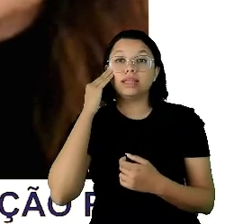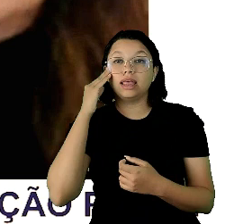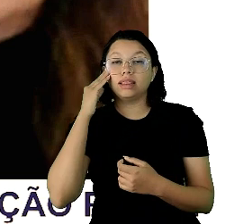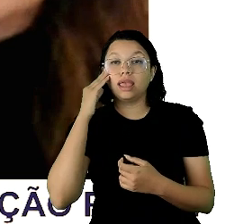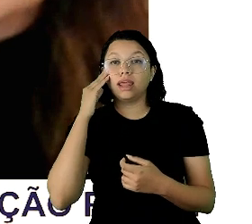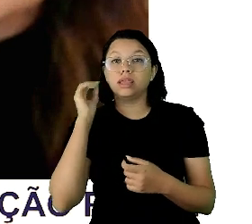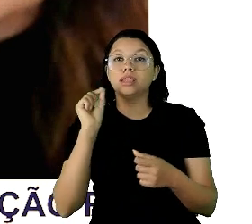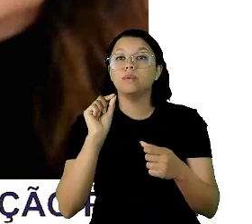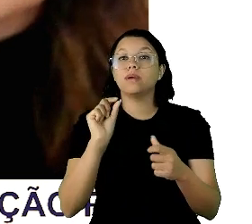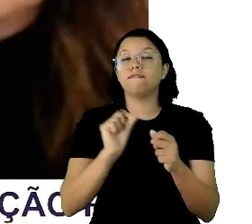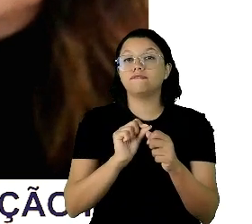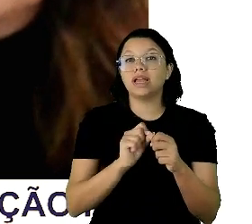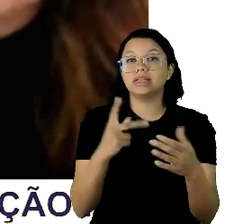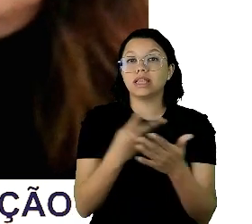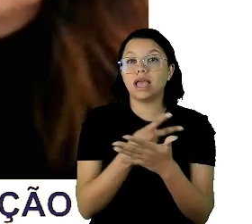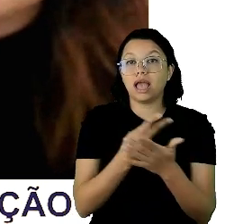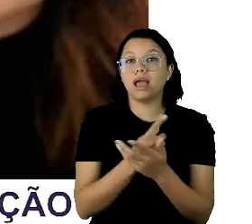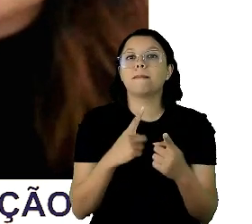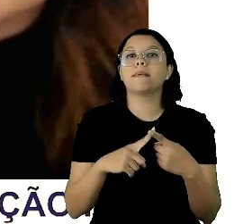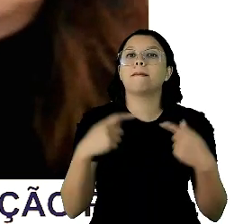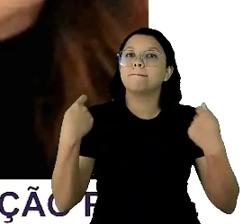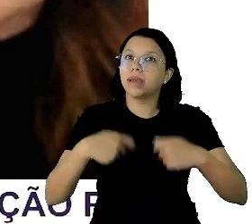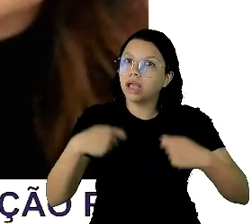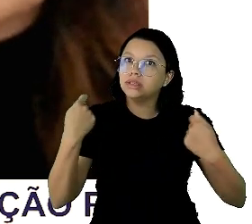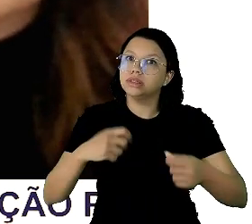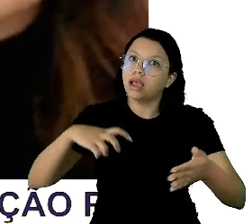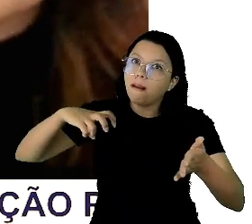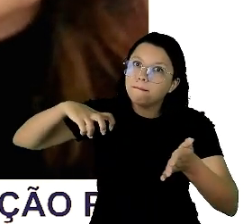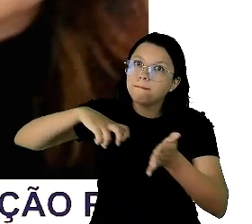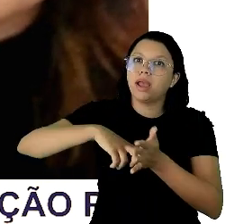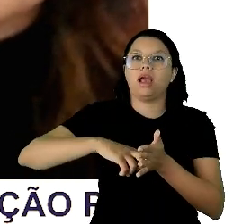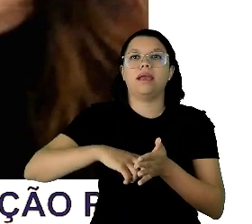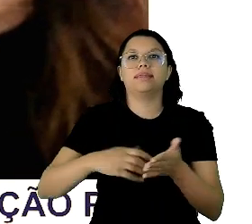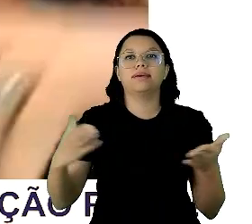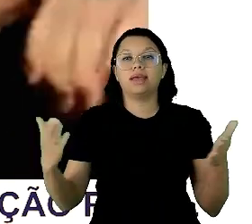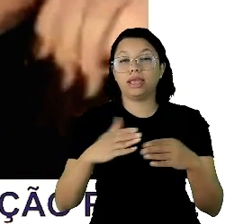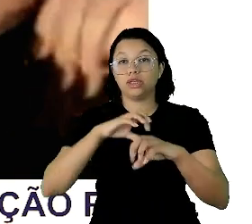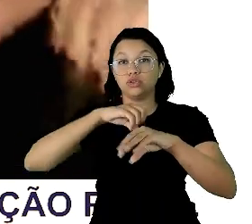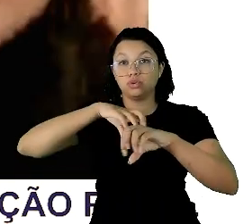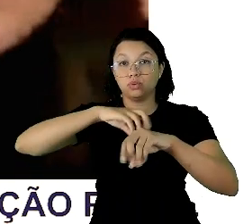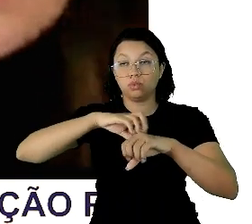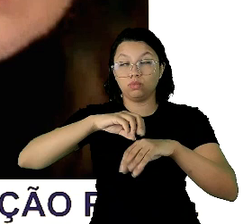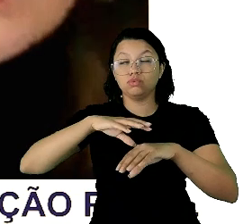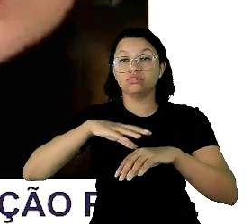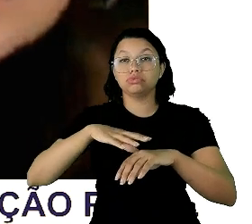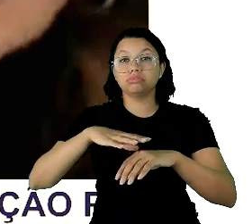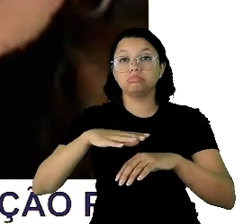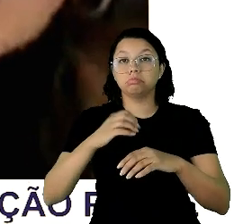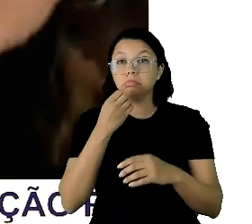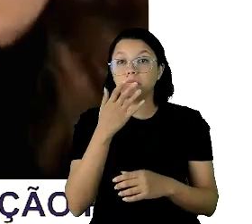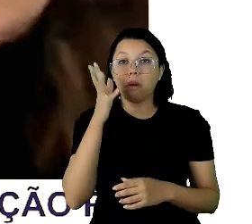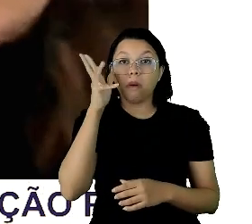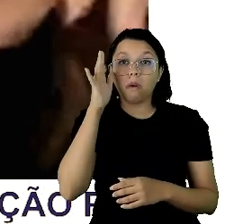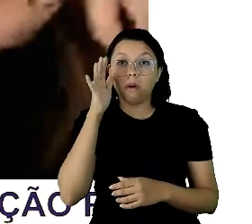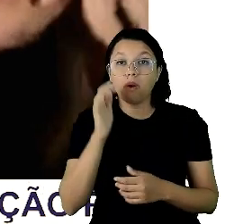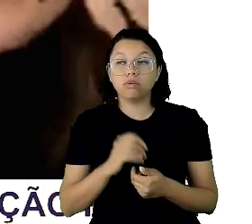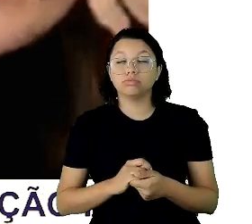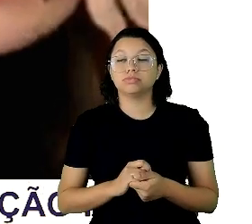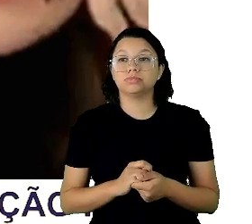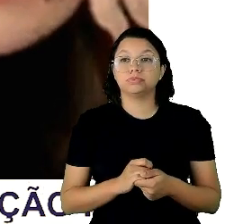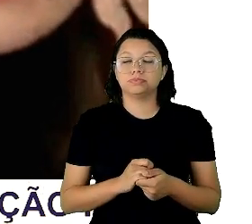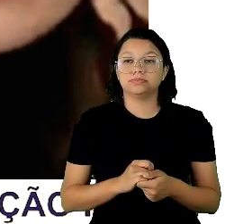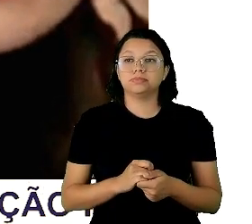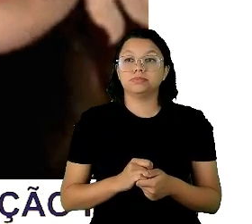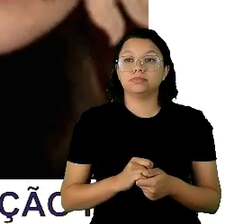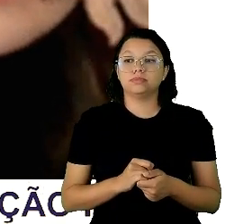a pena. Essas oficinas, elas são bem interessantes, né? Naquele filme, me foge o